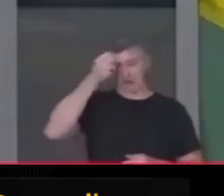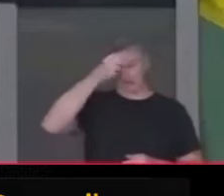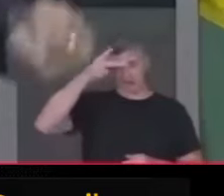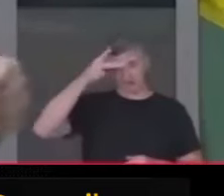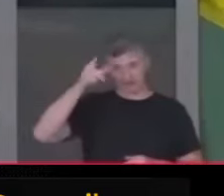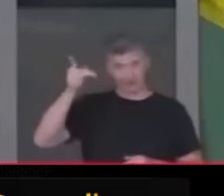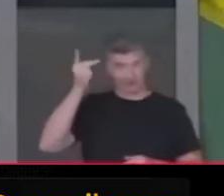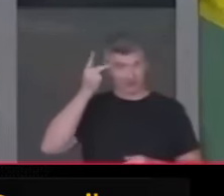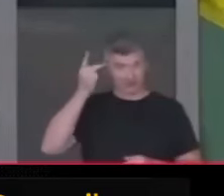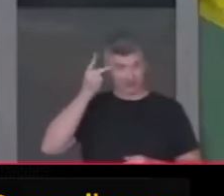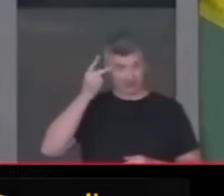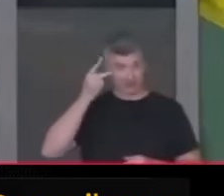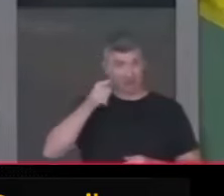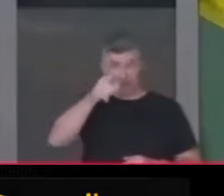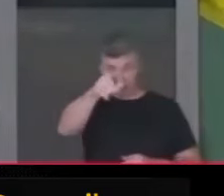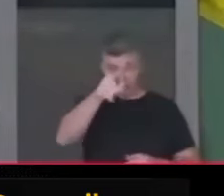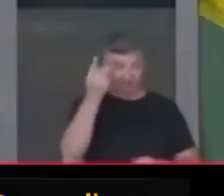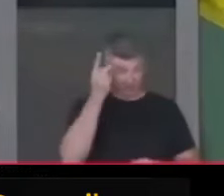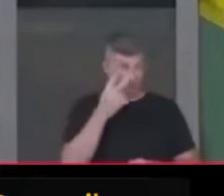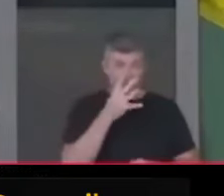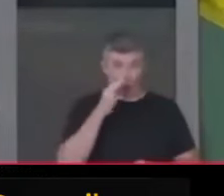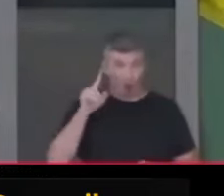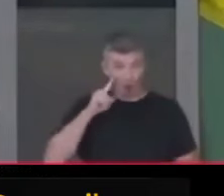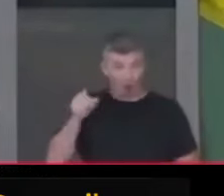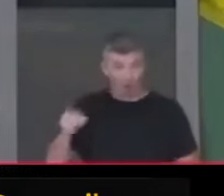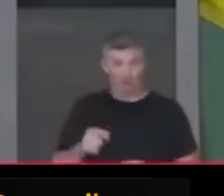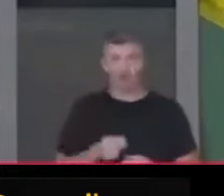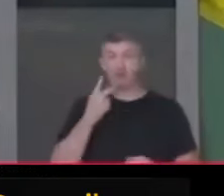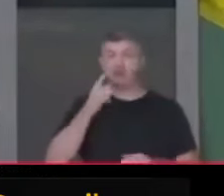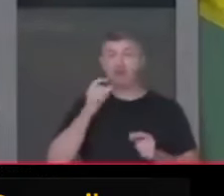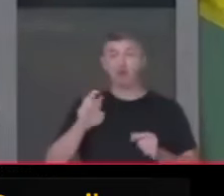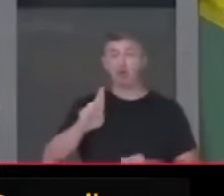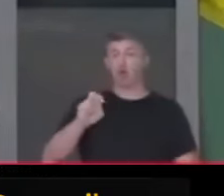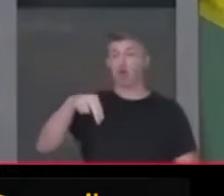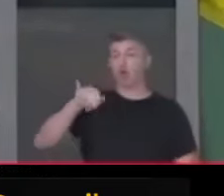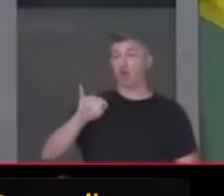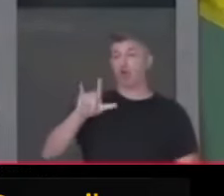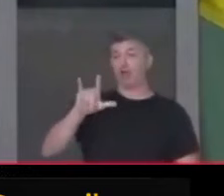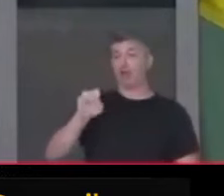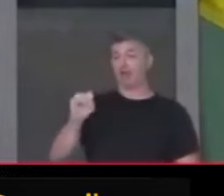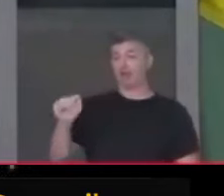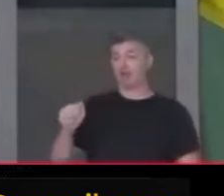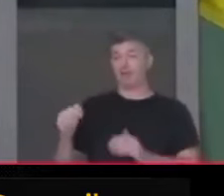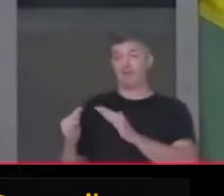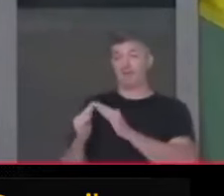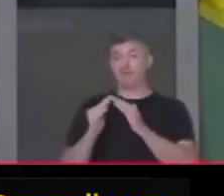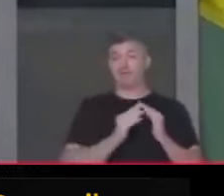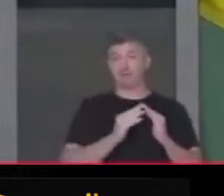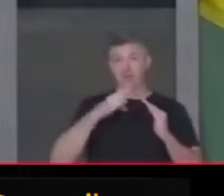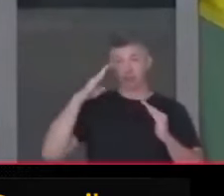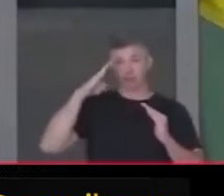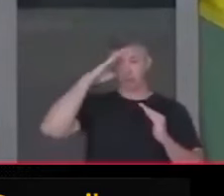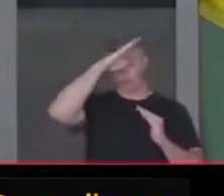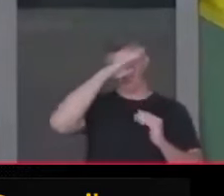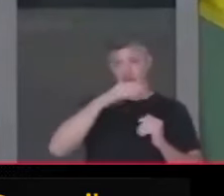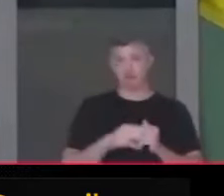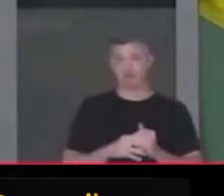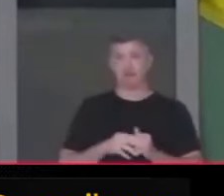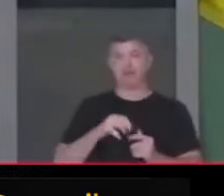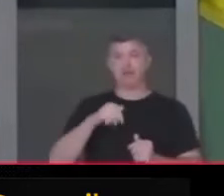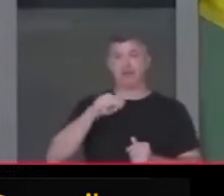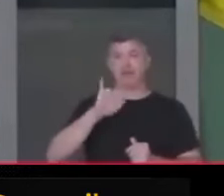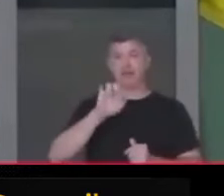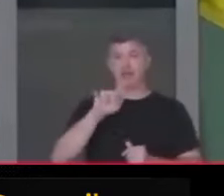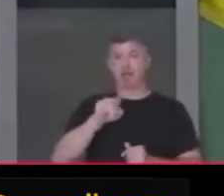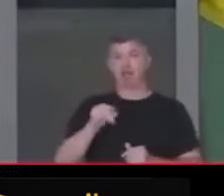povo de São Paulo possa assistir, disse que Rony Lessa era vizinho de Bolsonaro, que Elcio Queiroz